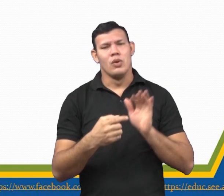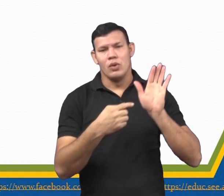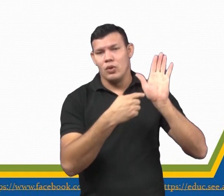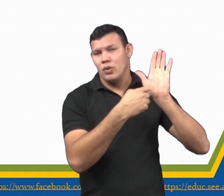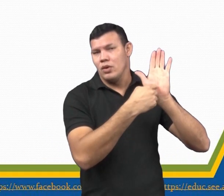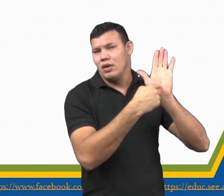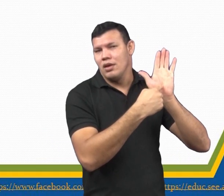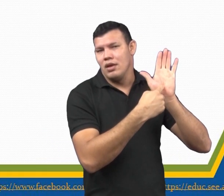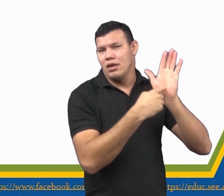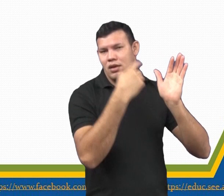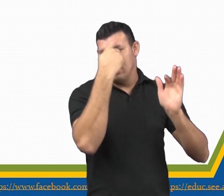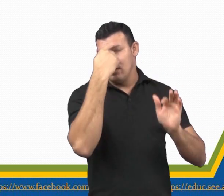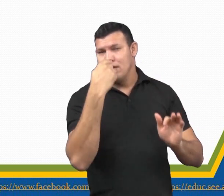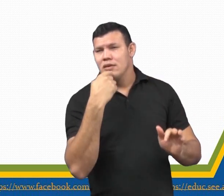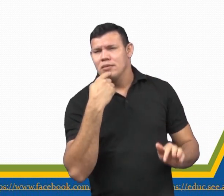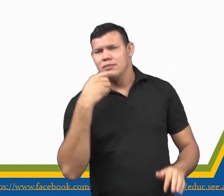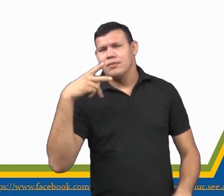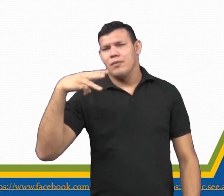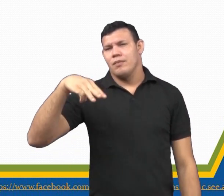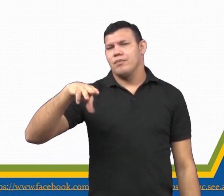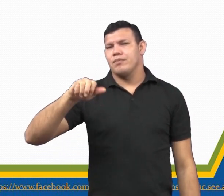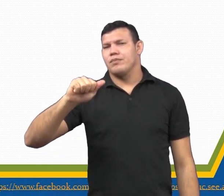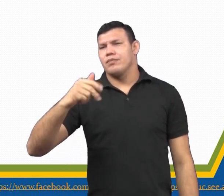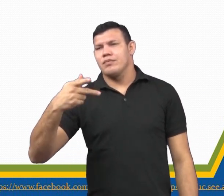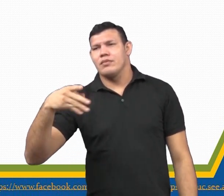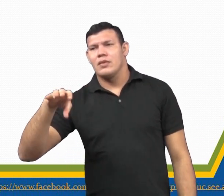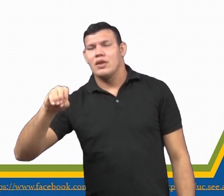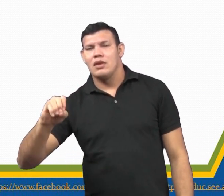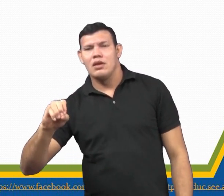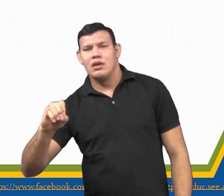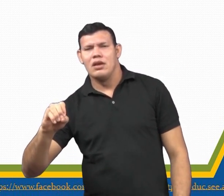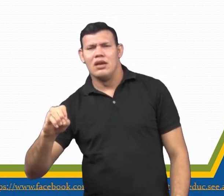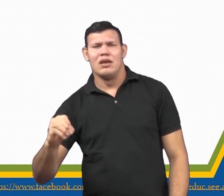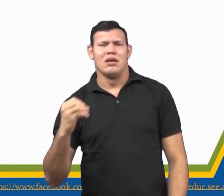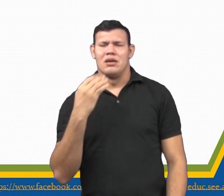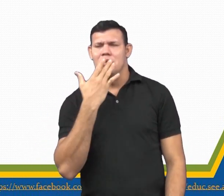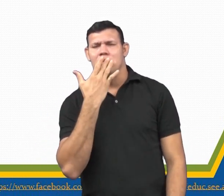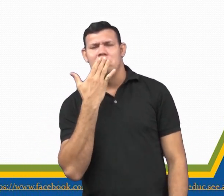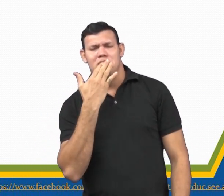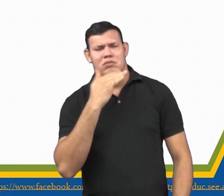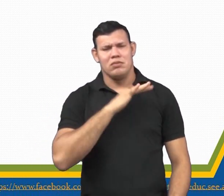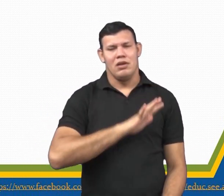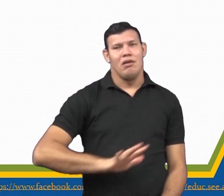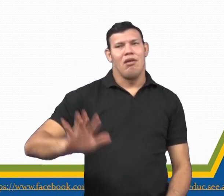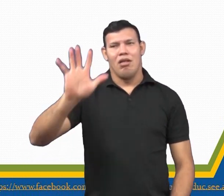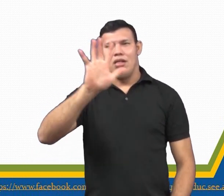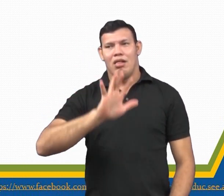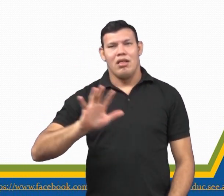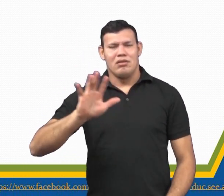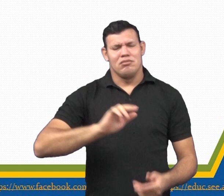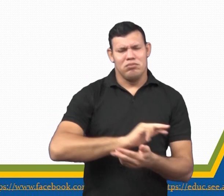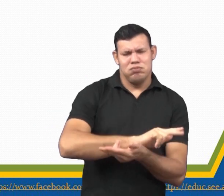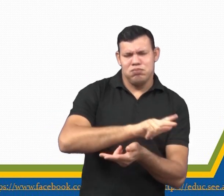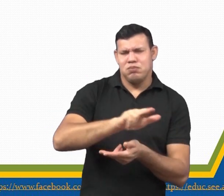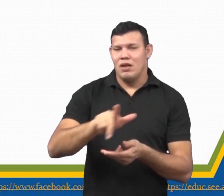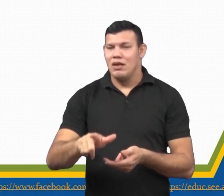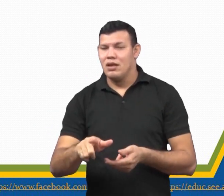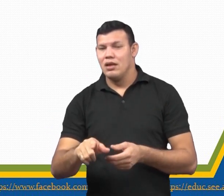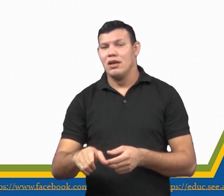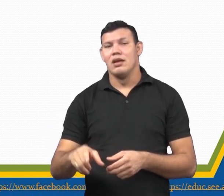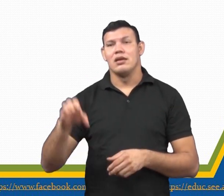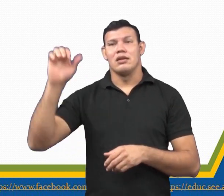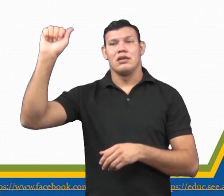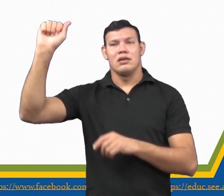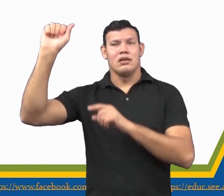apresenta todos os continentes destacados em cores diferentes. Marque a alternativa que corresponde à cor